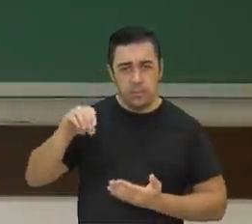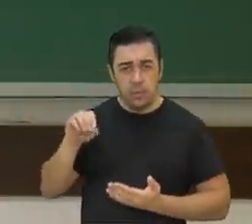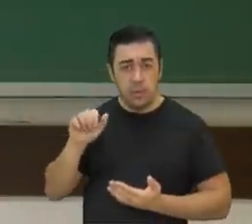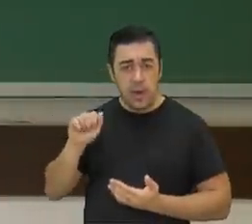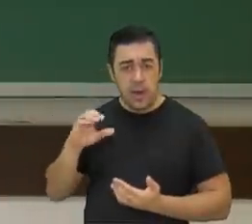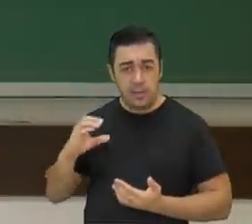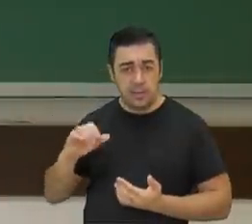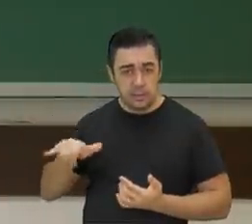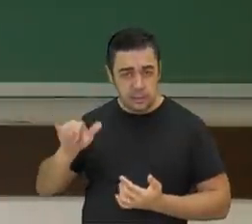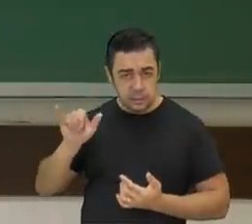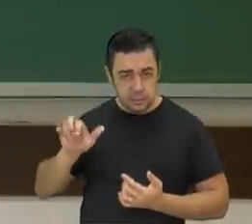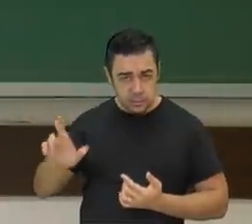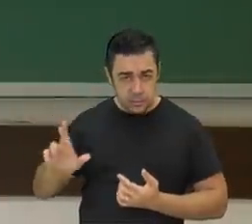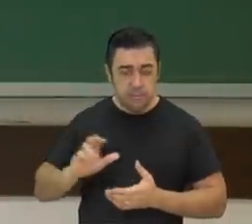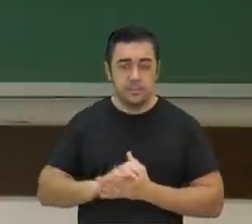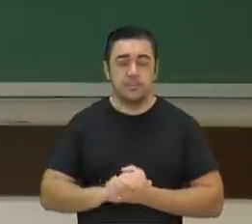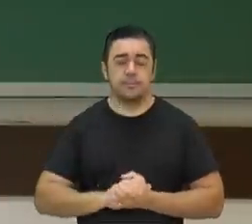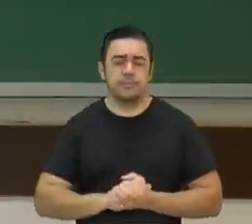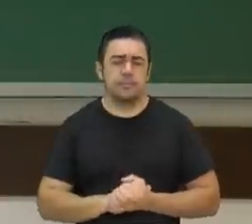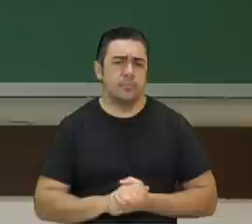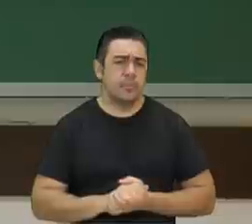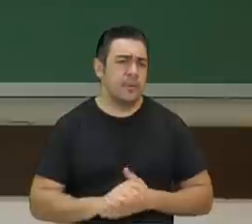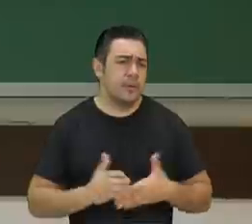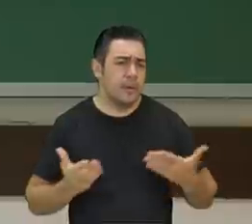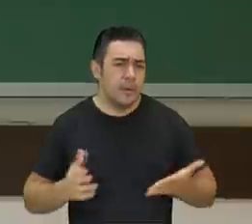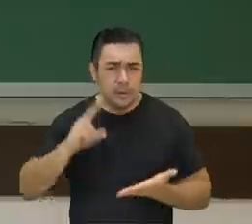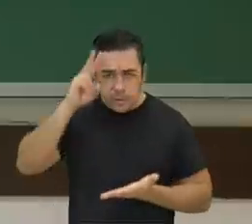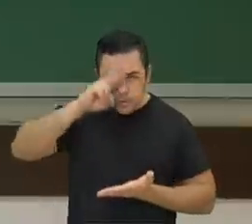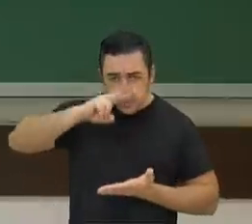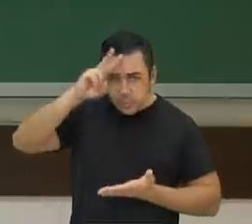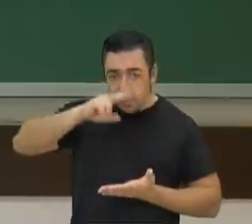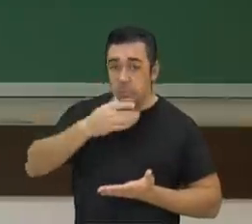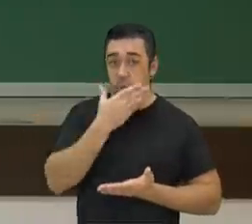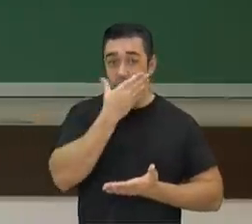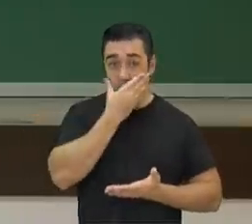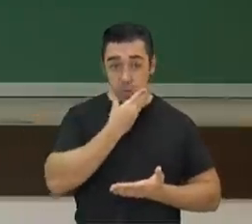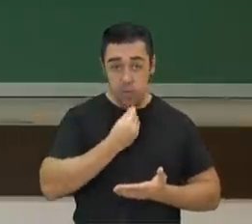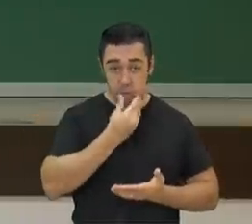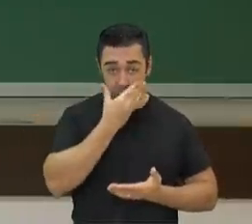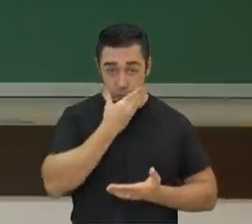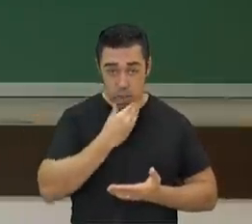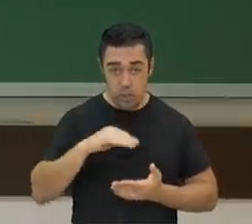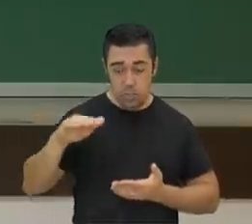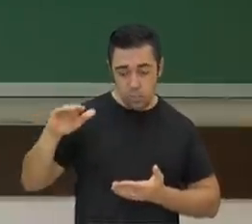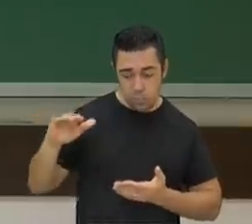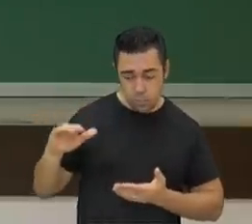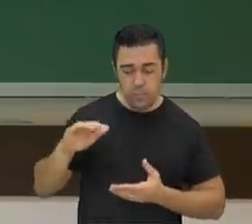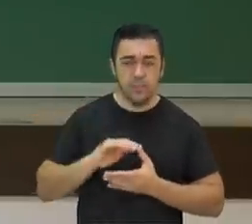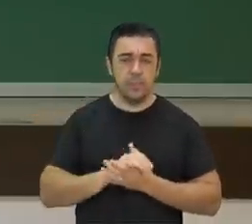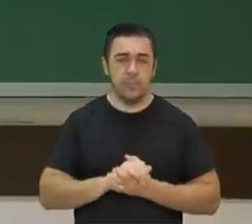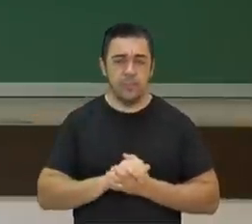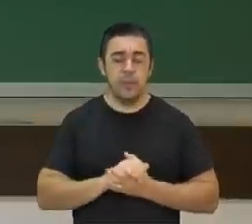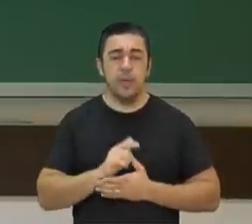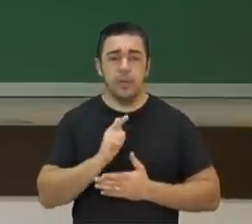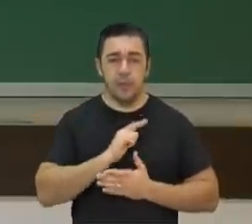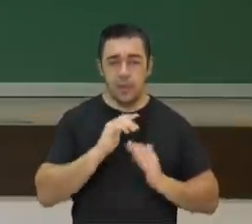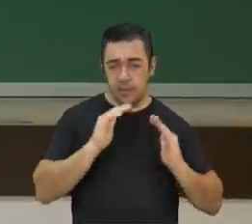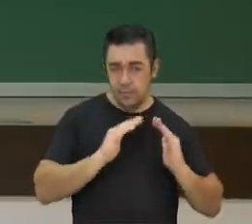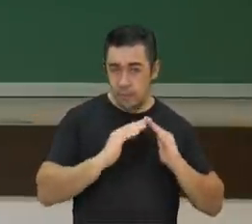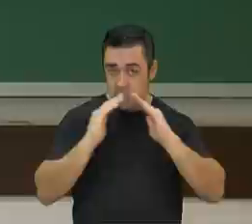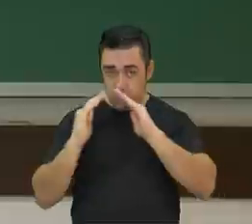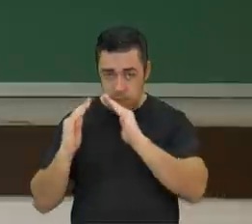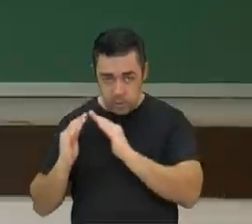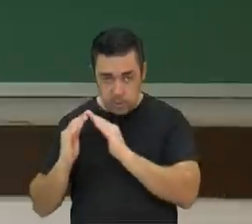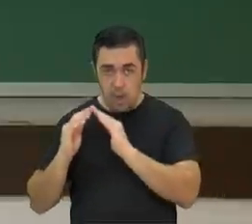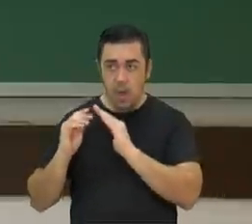mas trata-se de uma história de um menino, um garoto. Né? Ele tem uma vizinha lá, que